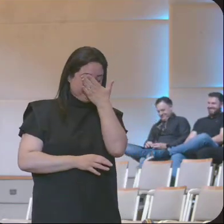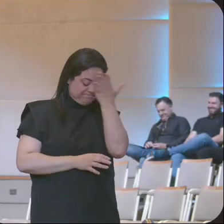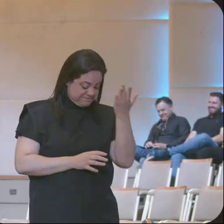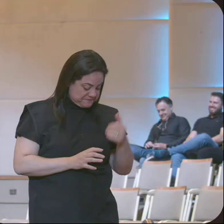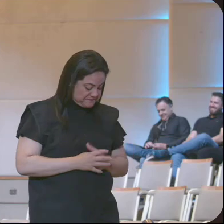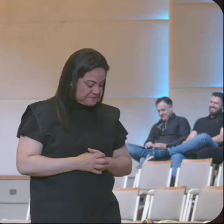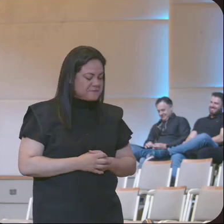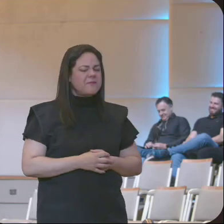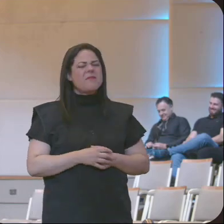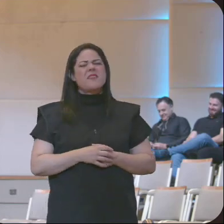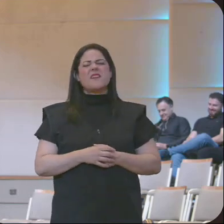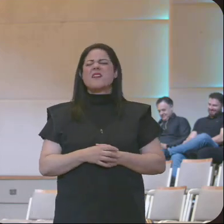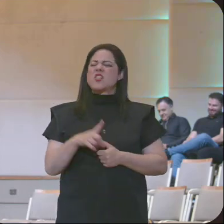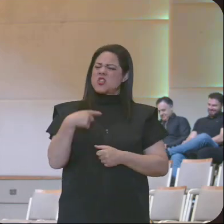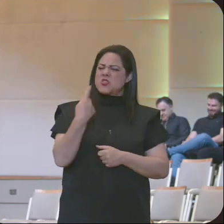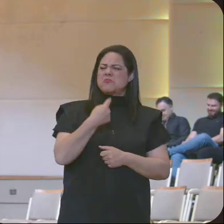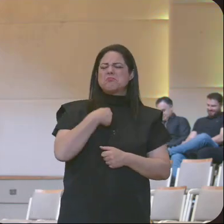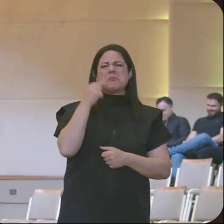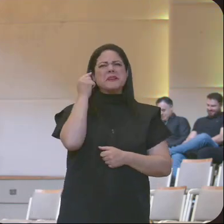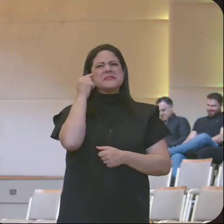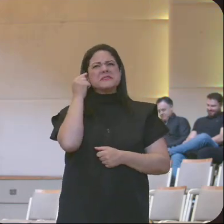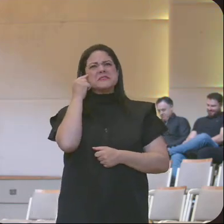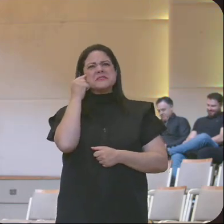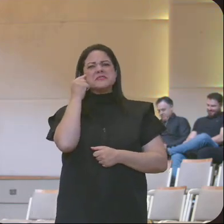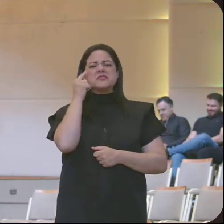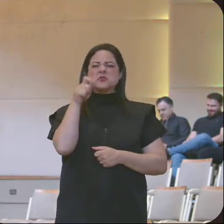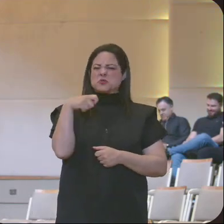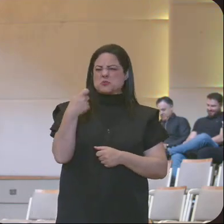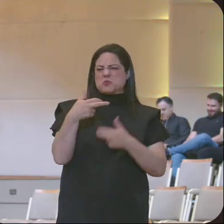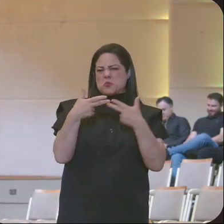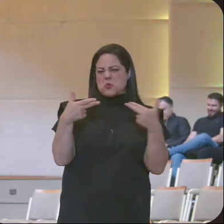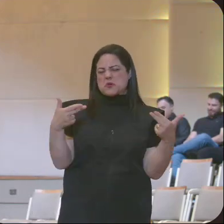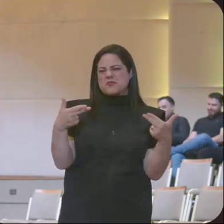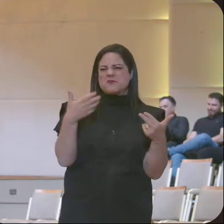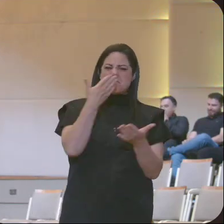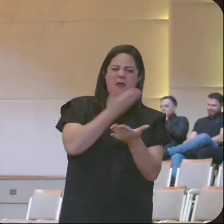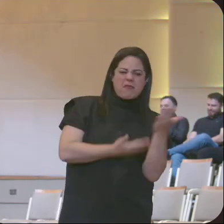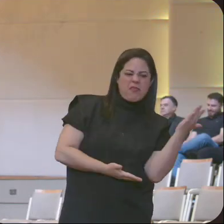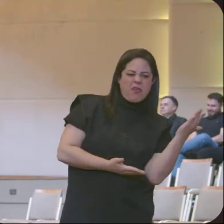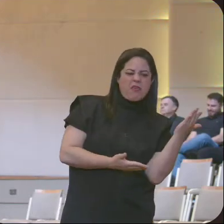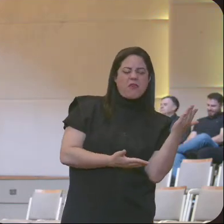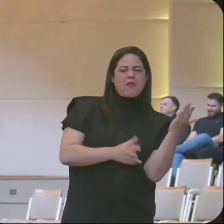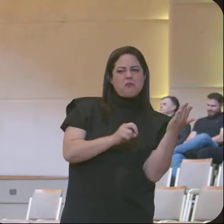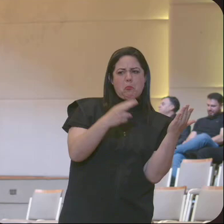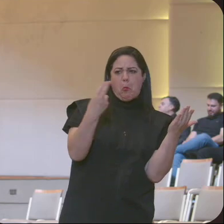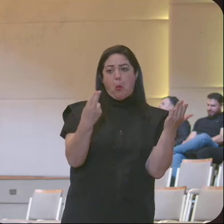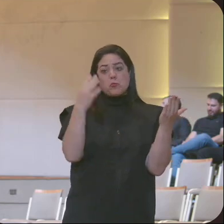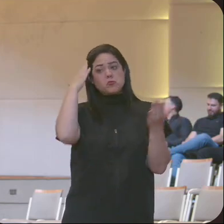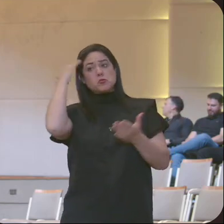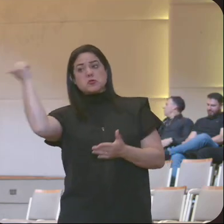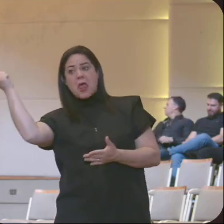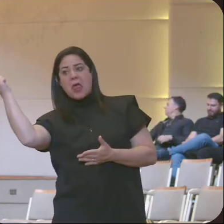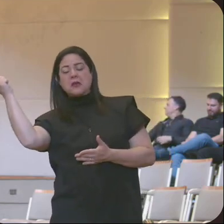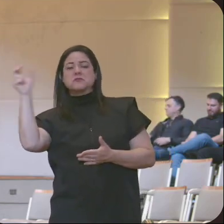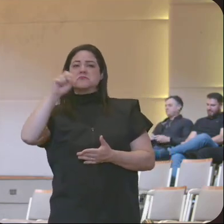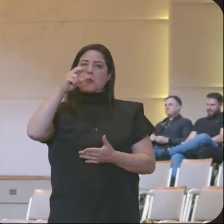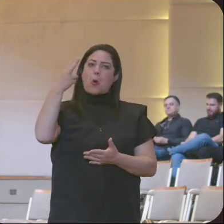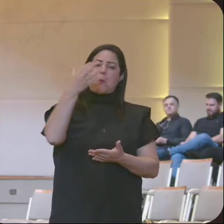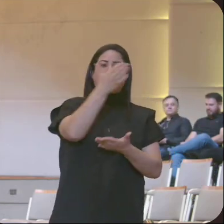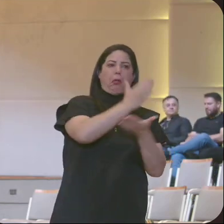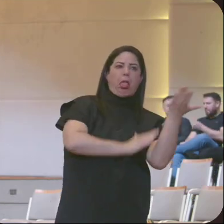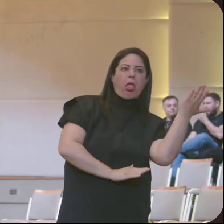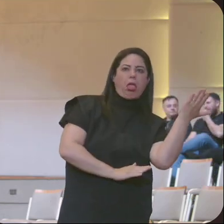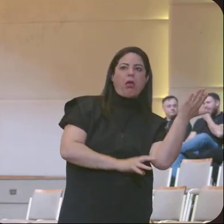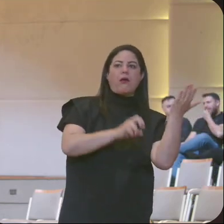A gente pensa muitas vezes em fracasso, sucesso, derrota,